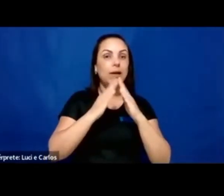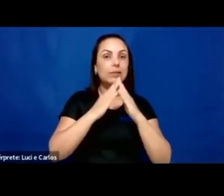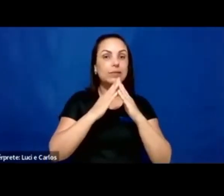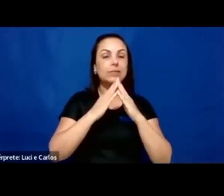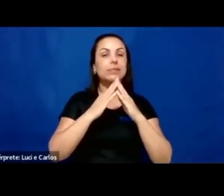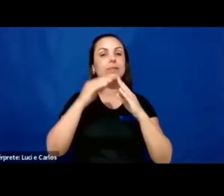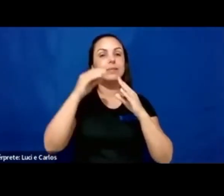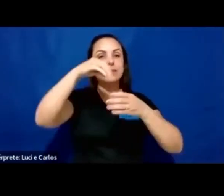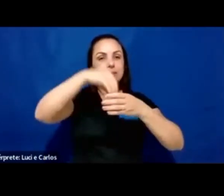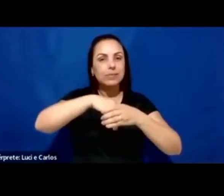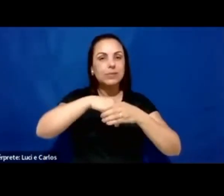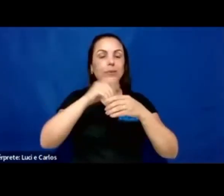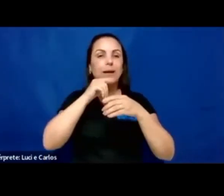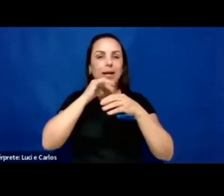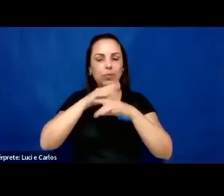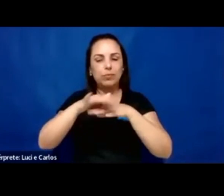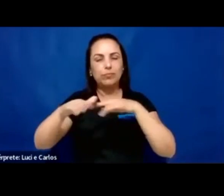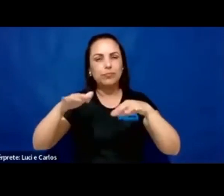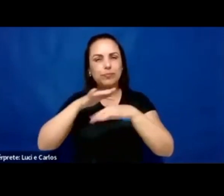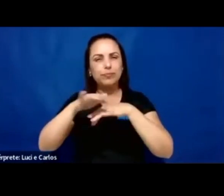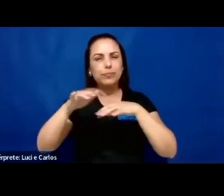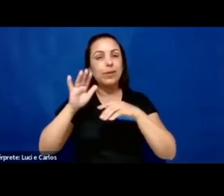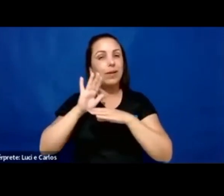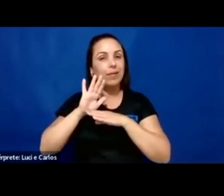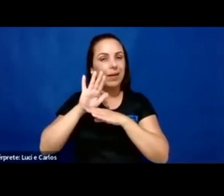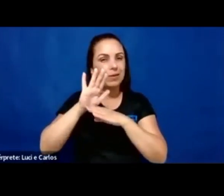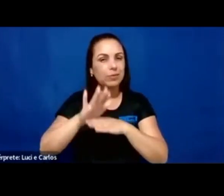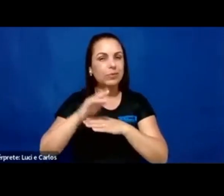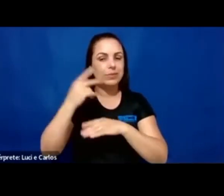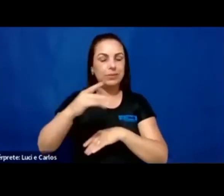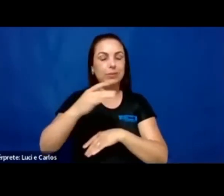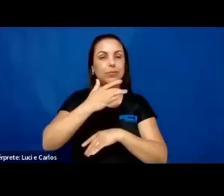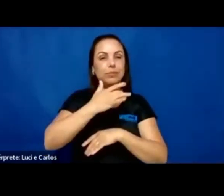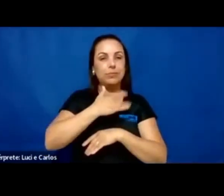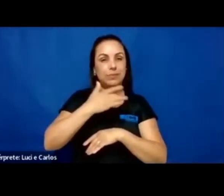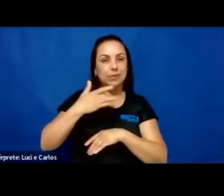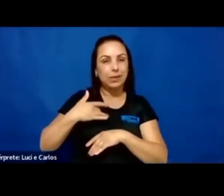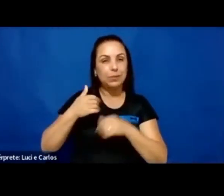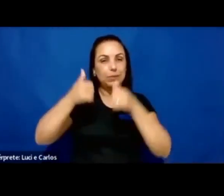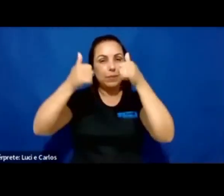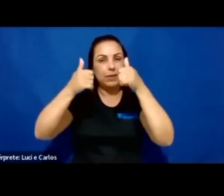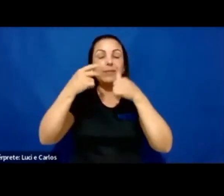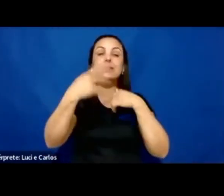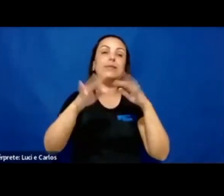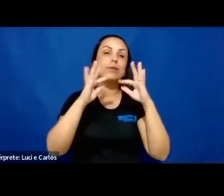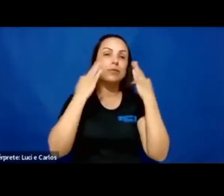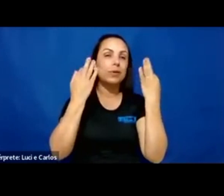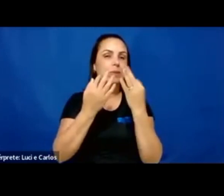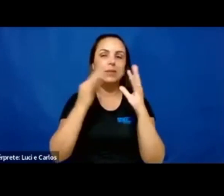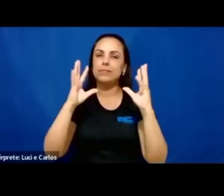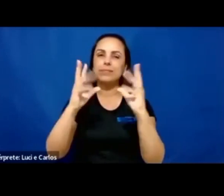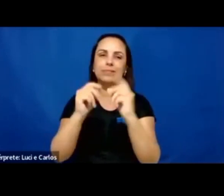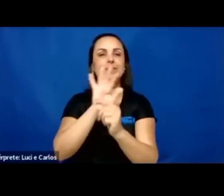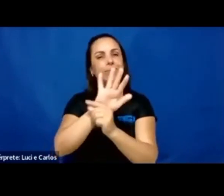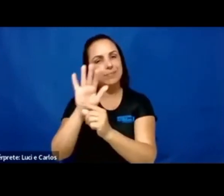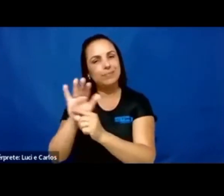que não vai tratar só a sua saúde, vai tratar a saúde de todo mundo que está lá dentro. Olha só que incrível. Você leva